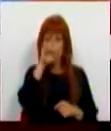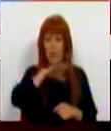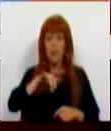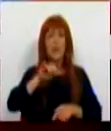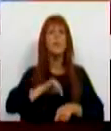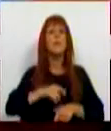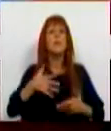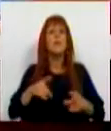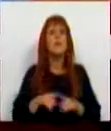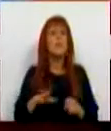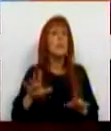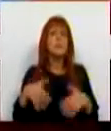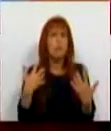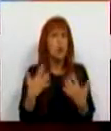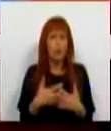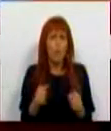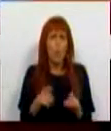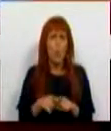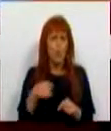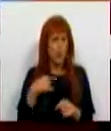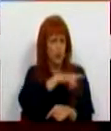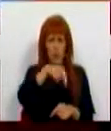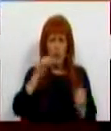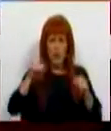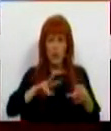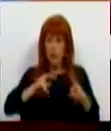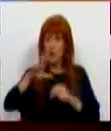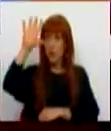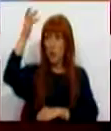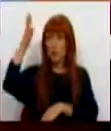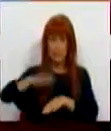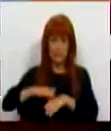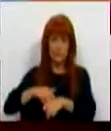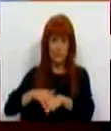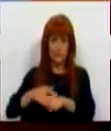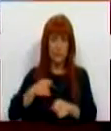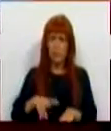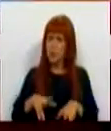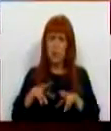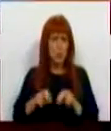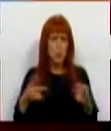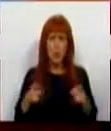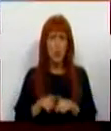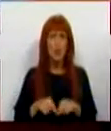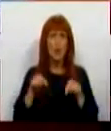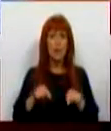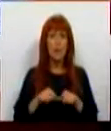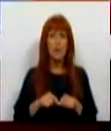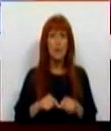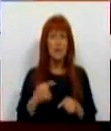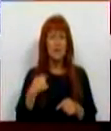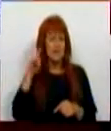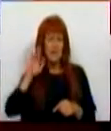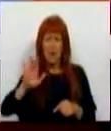que é, não temos qualquer dúvida e penso que estamos todos de acordo, que é das alterações climáticas, mas em momento algum é